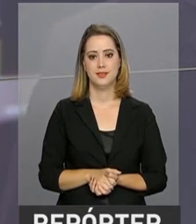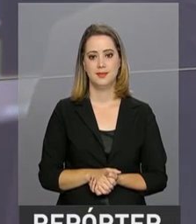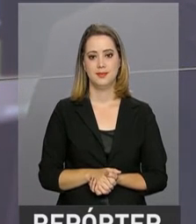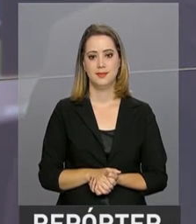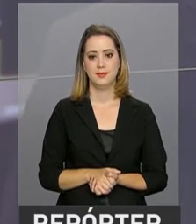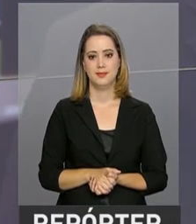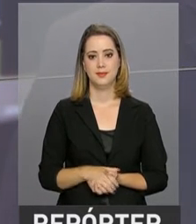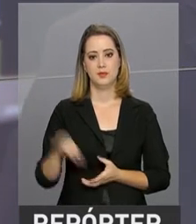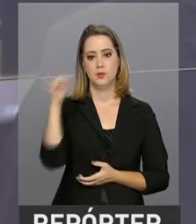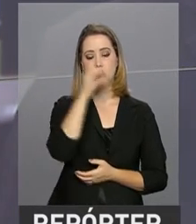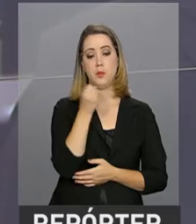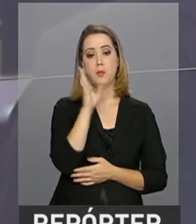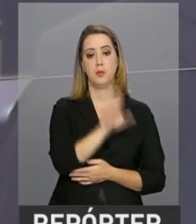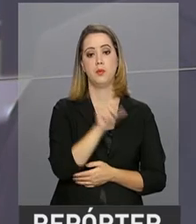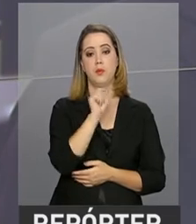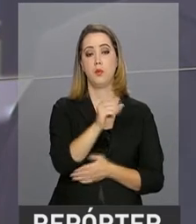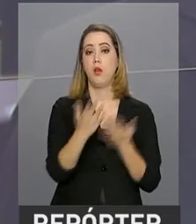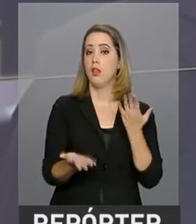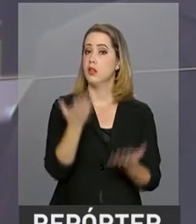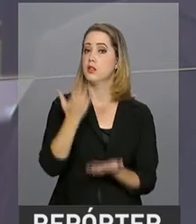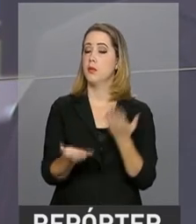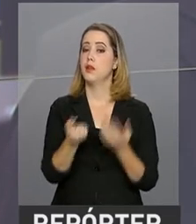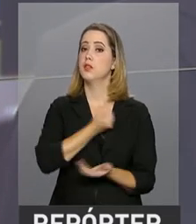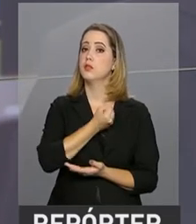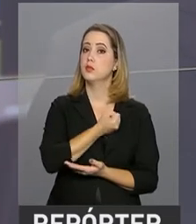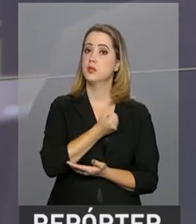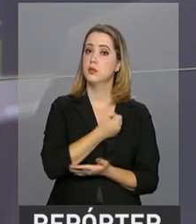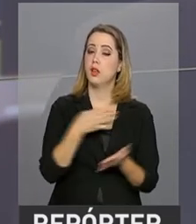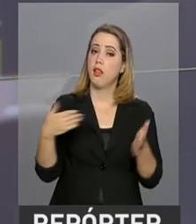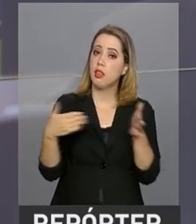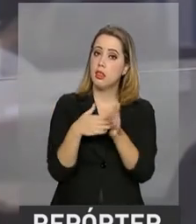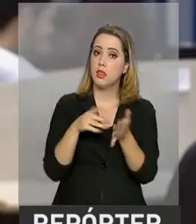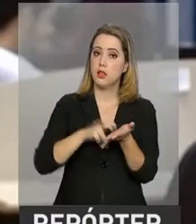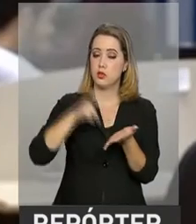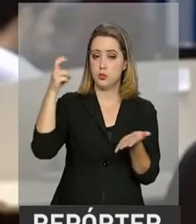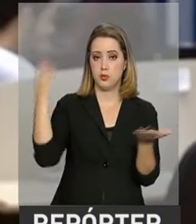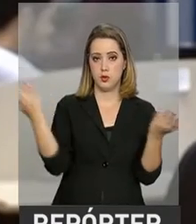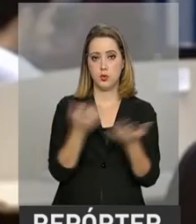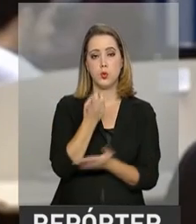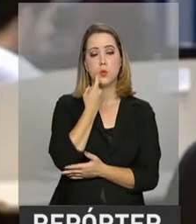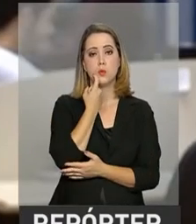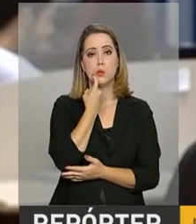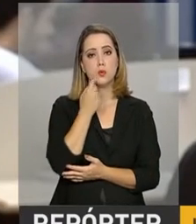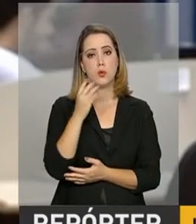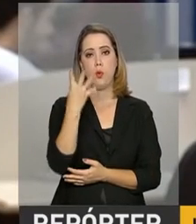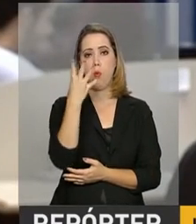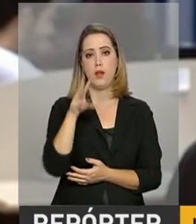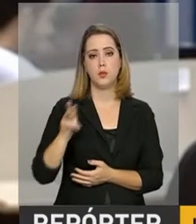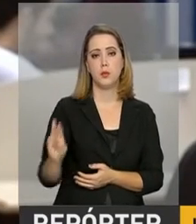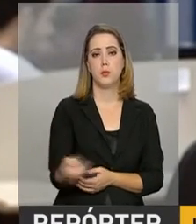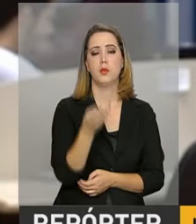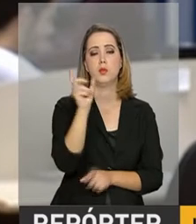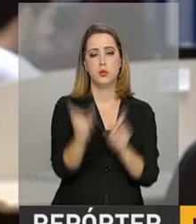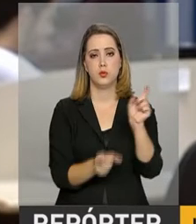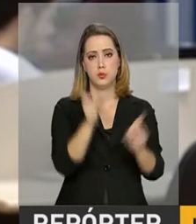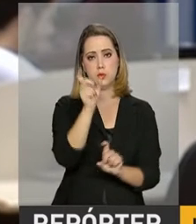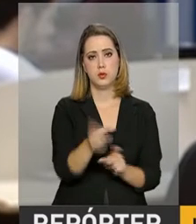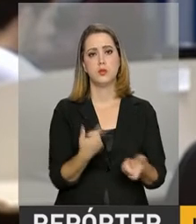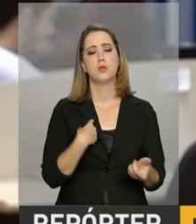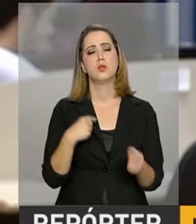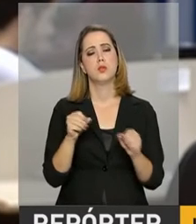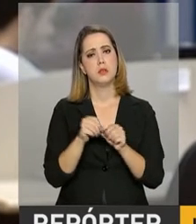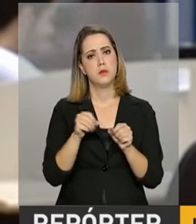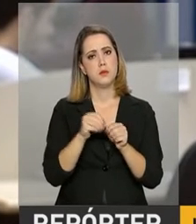Olá, Roberto, boa tarde. Este é o balanço com os números até amanhã desta sexta-feira. Esses 4 milhões e 300 mil candidatos